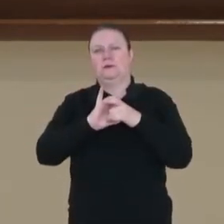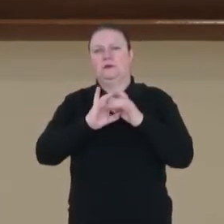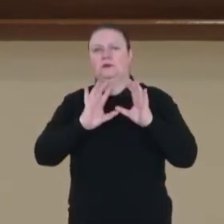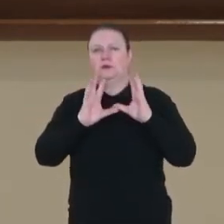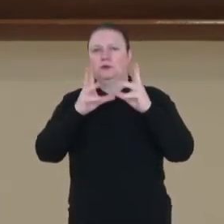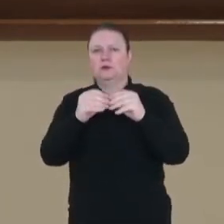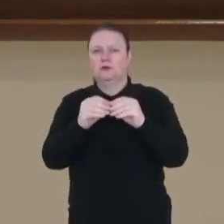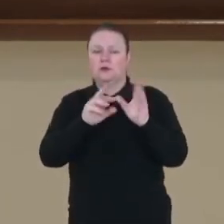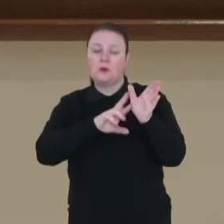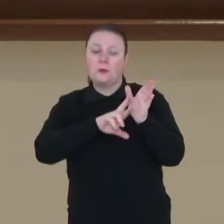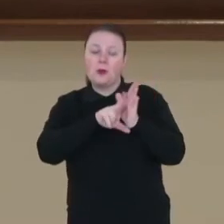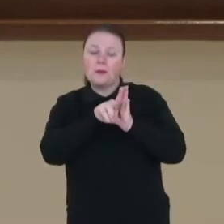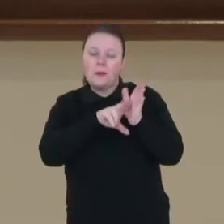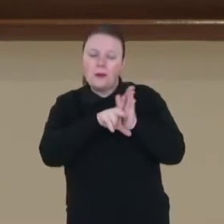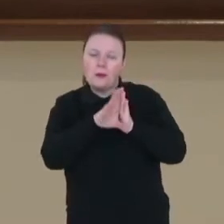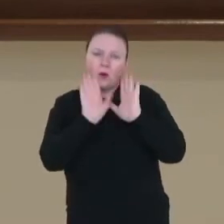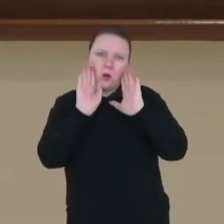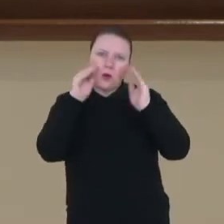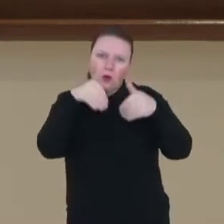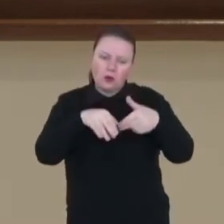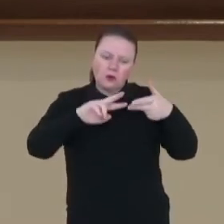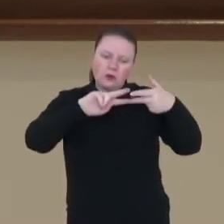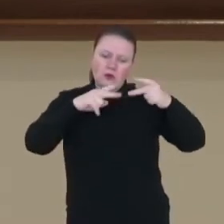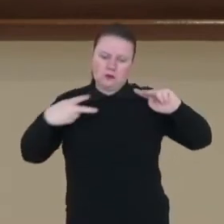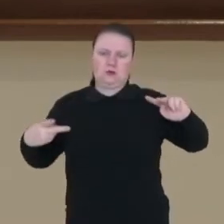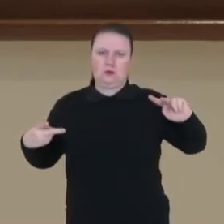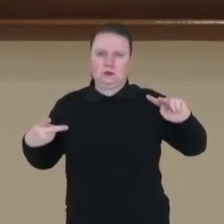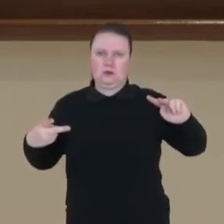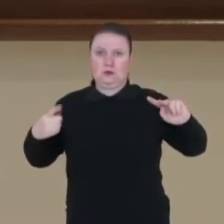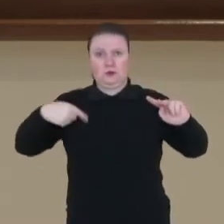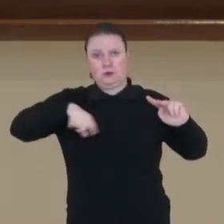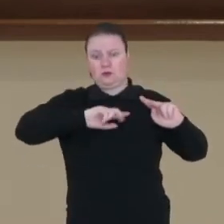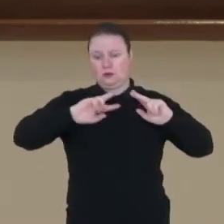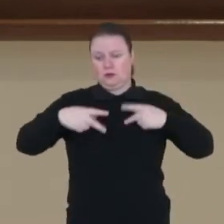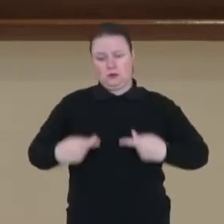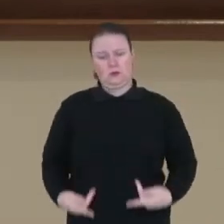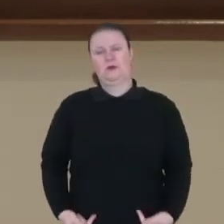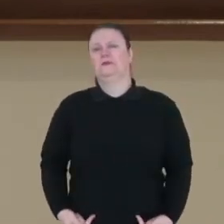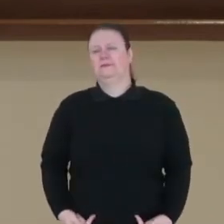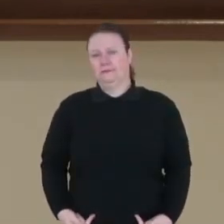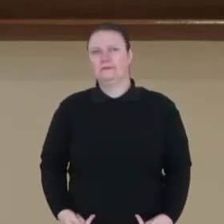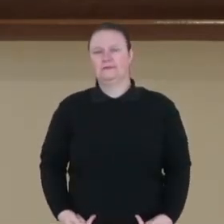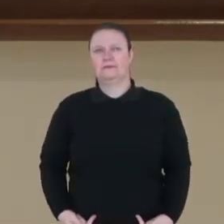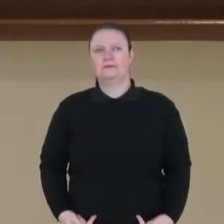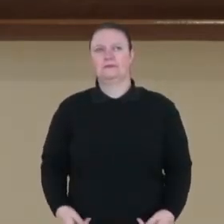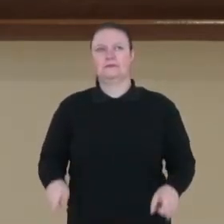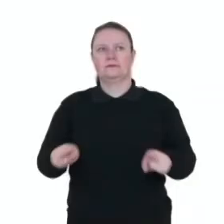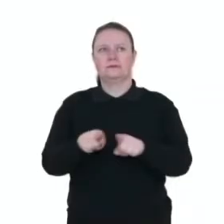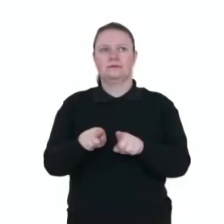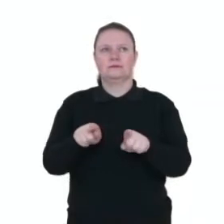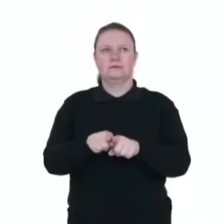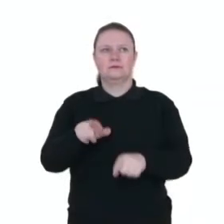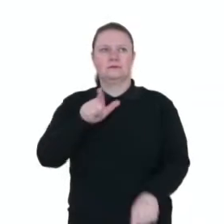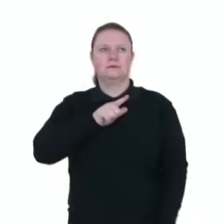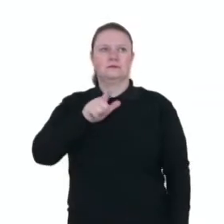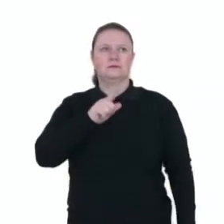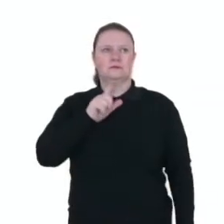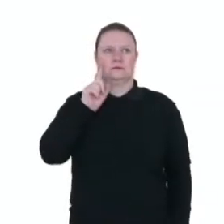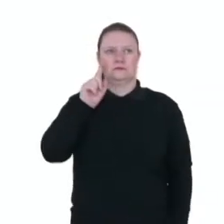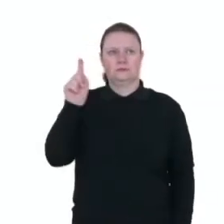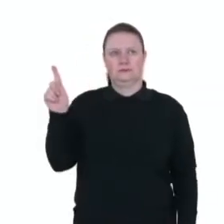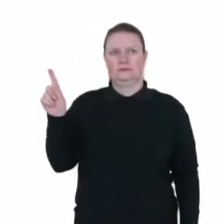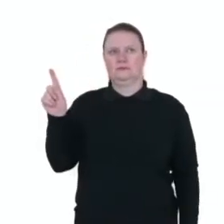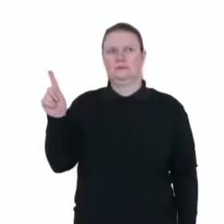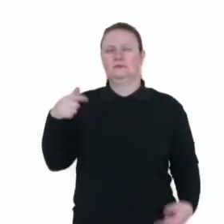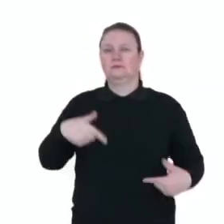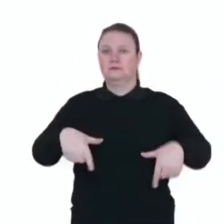sentido biológico e genético, somos seres humanos, né? Aqui a gente tem um cartaz,